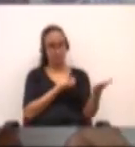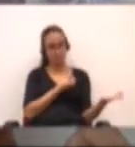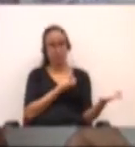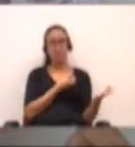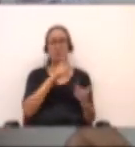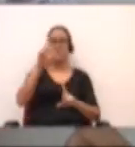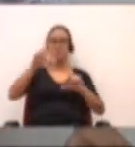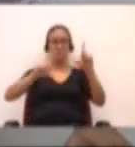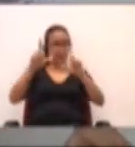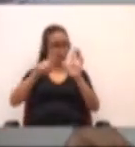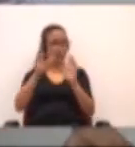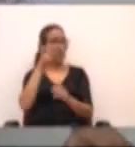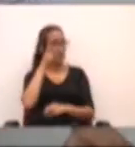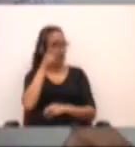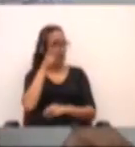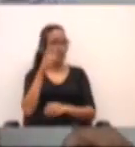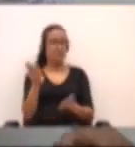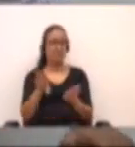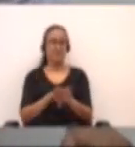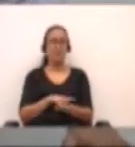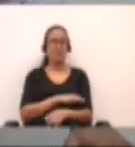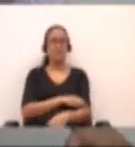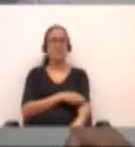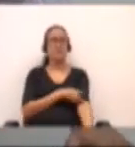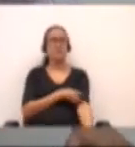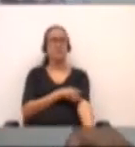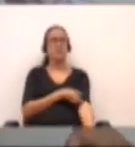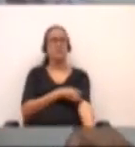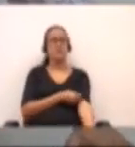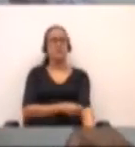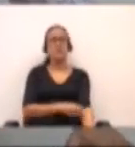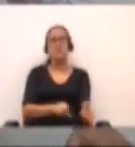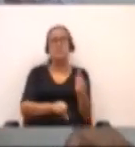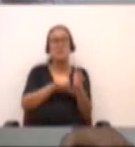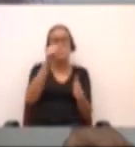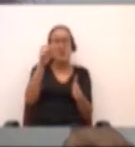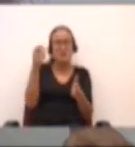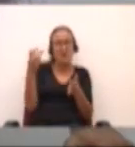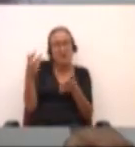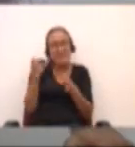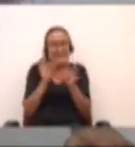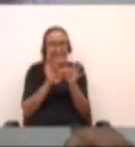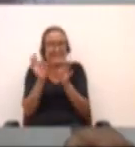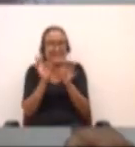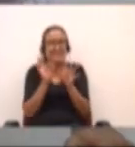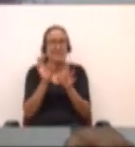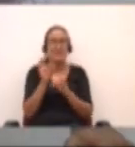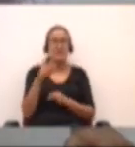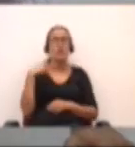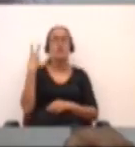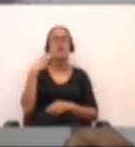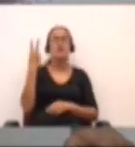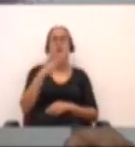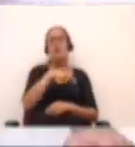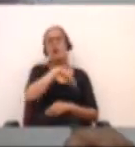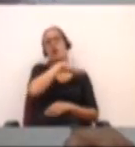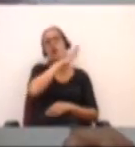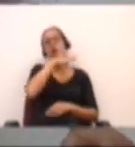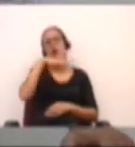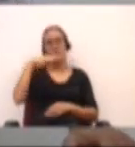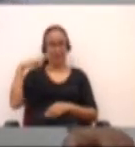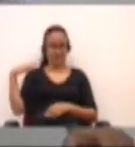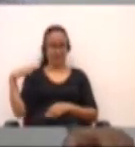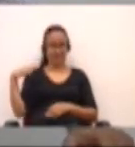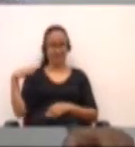que estão em casa. Primeiro, eu queria aproveitar, fazer uma correção ao nobre vereador Aloysio Andrade, quando ele se